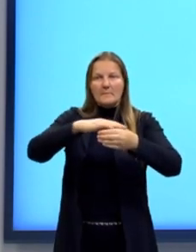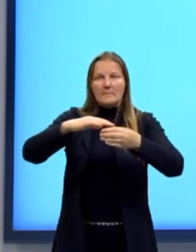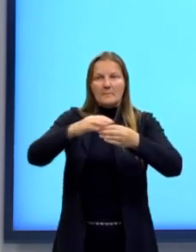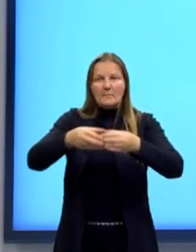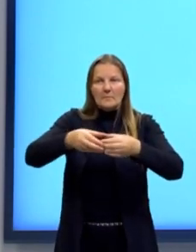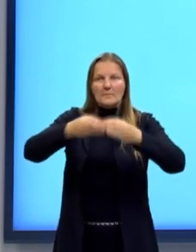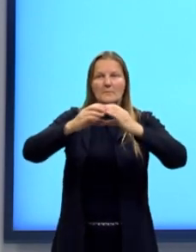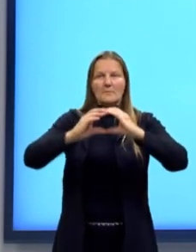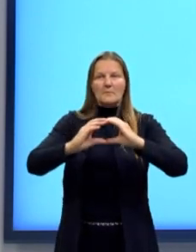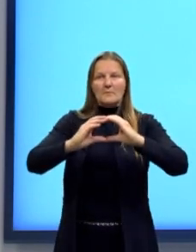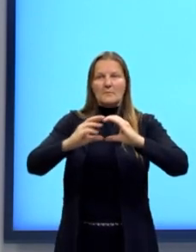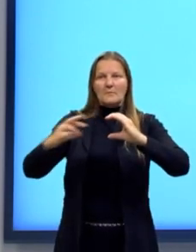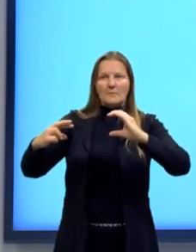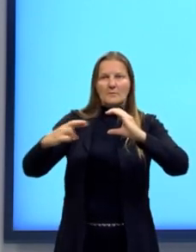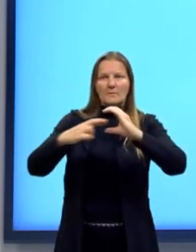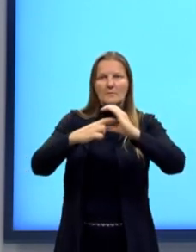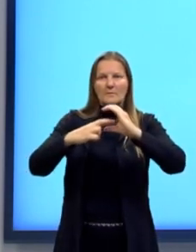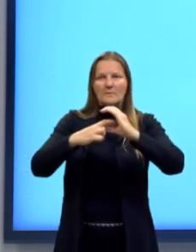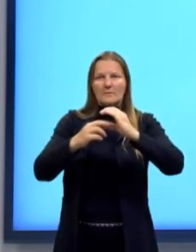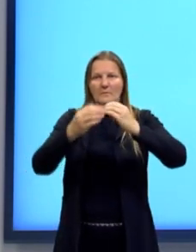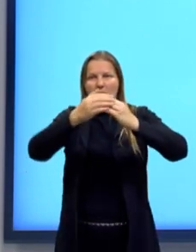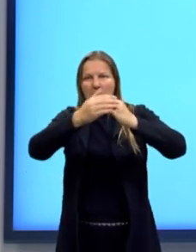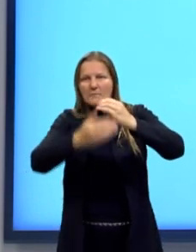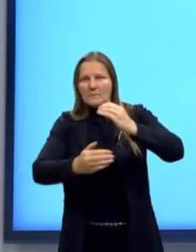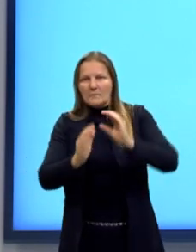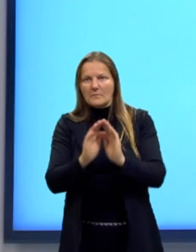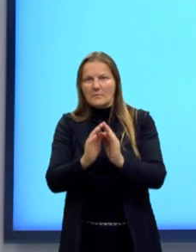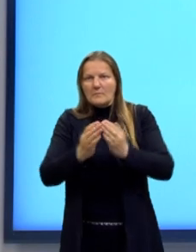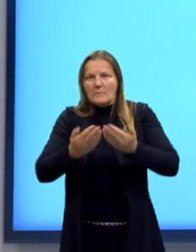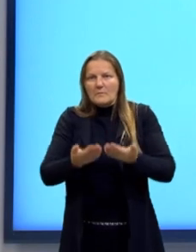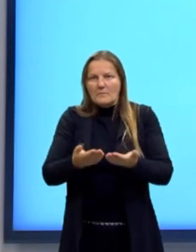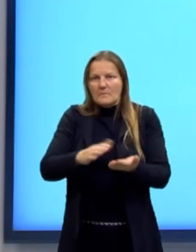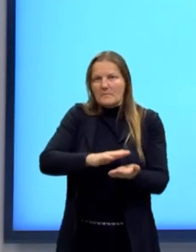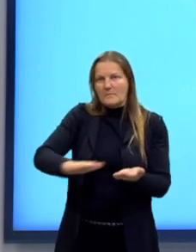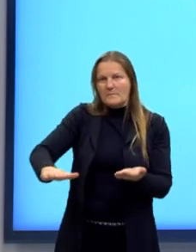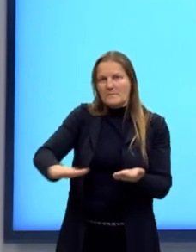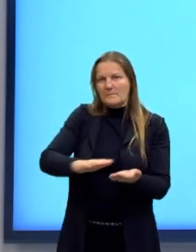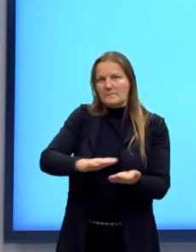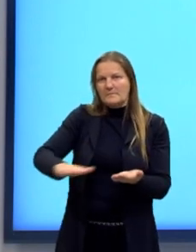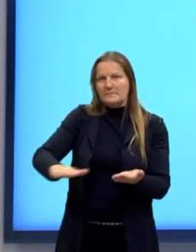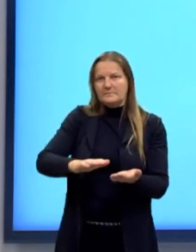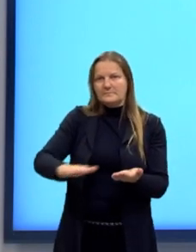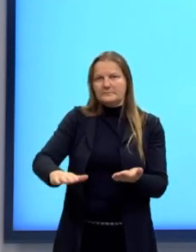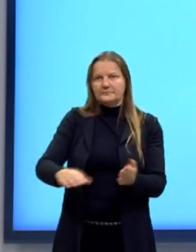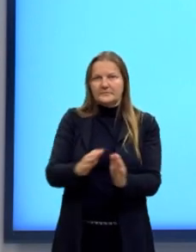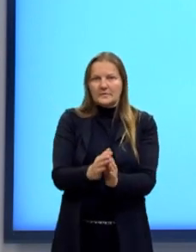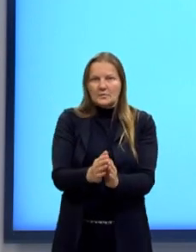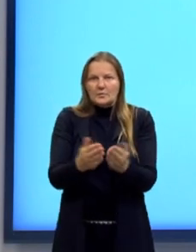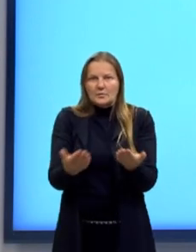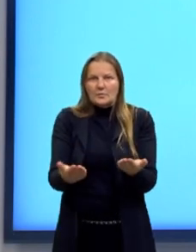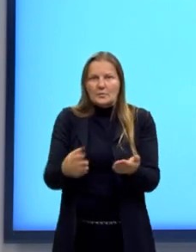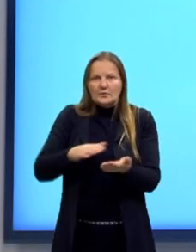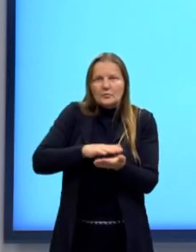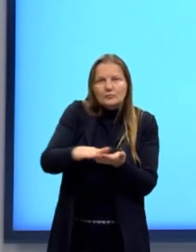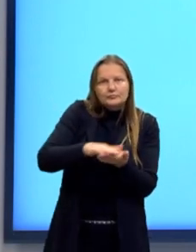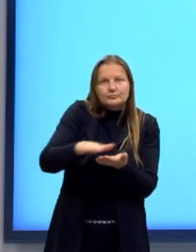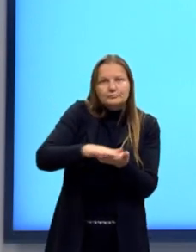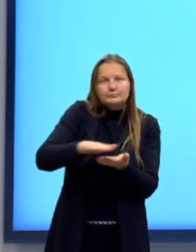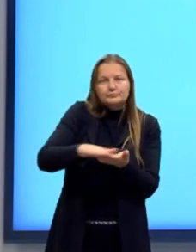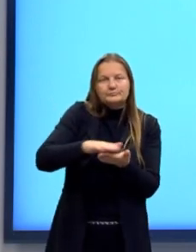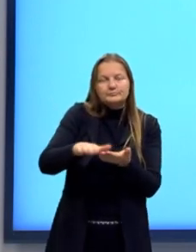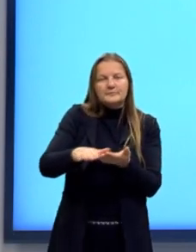gente faz na figura ou ainda como nós estamos em algumas aulas o formato que a gente faz a impressão da